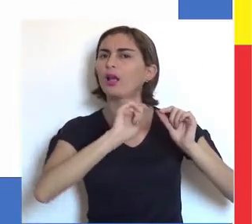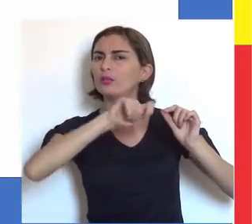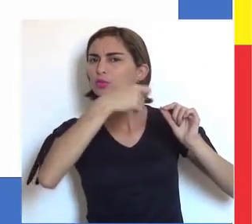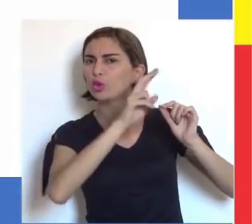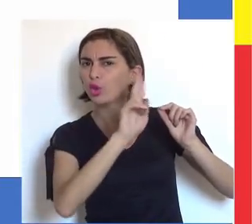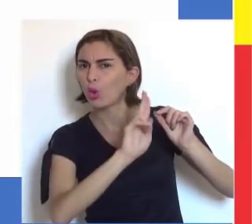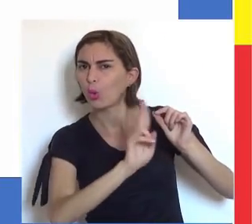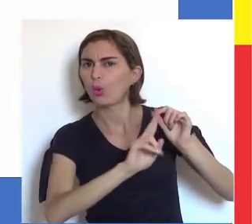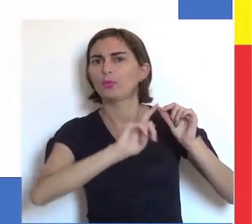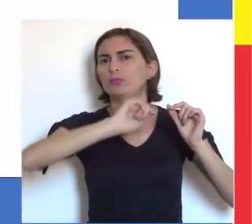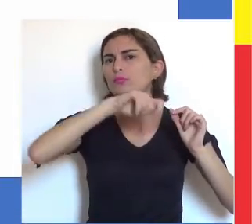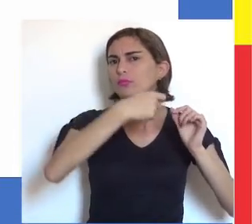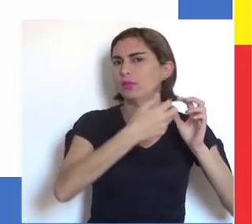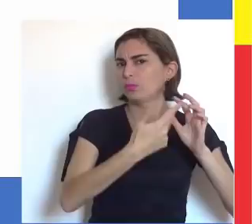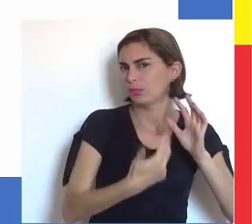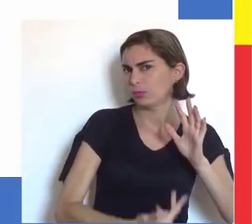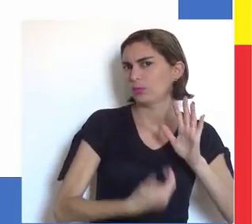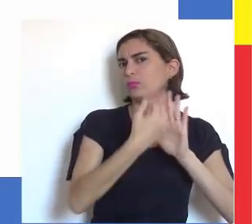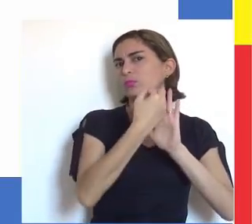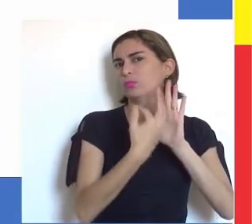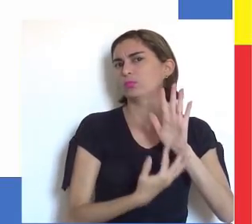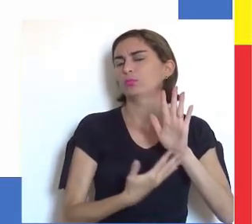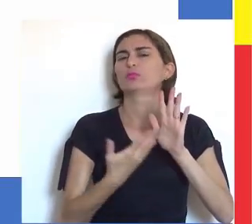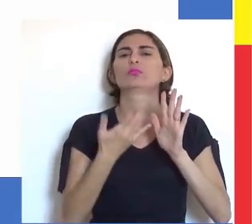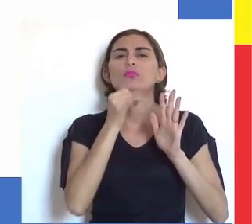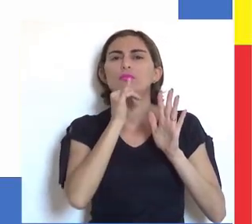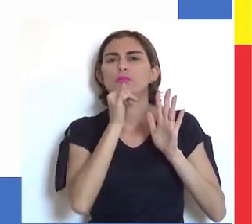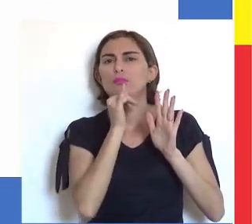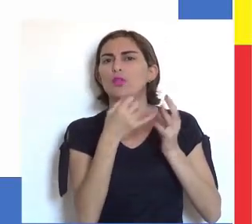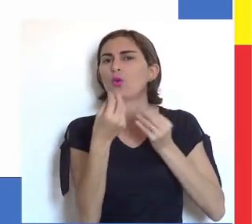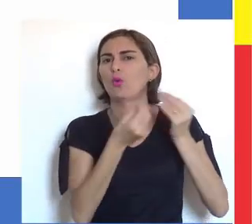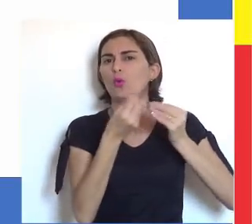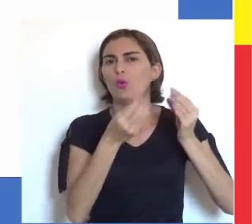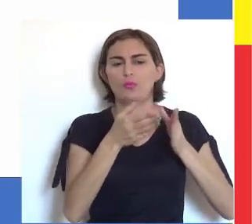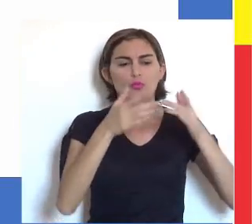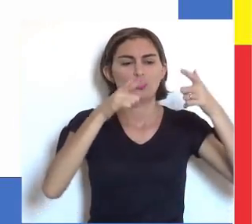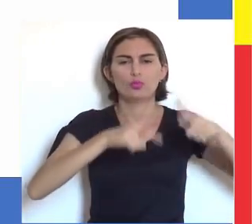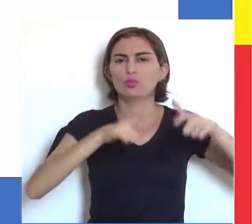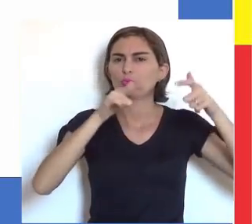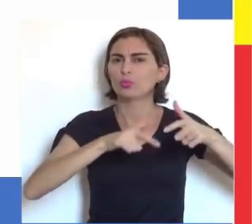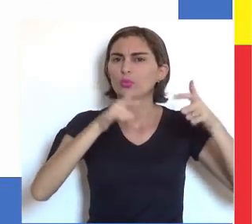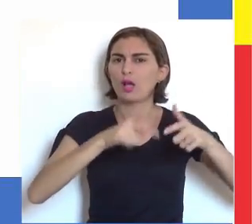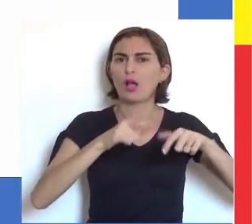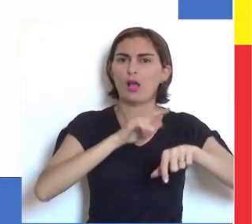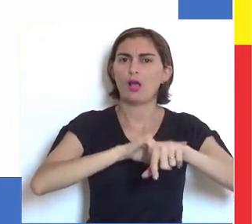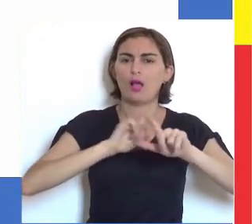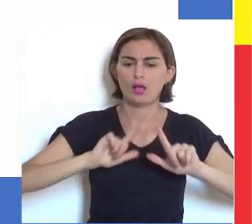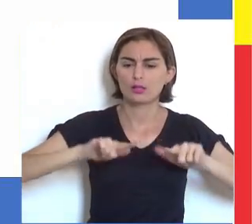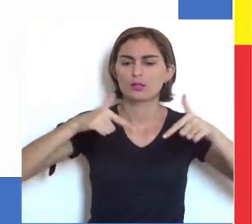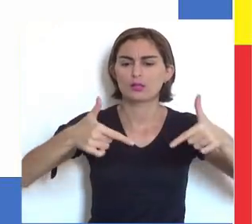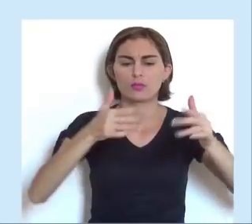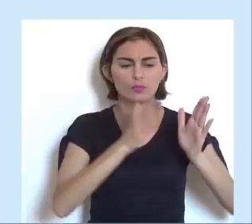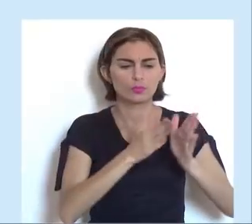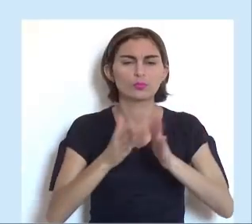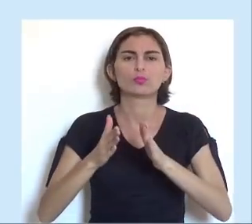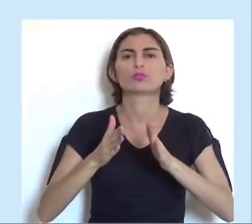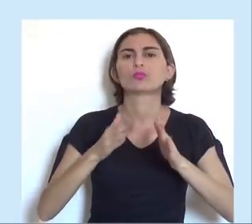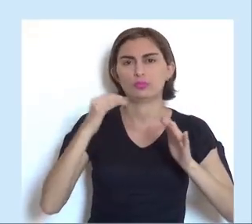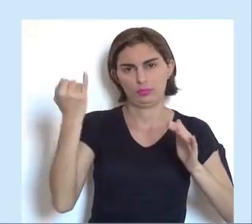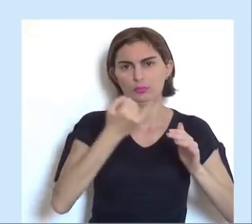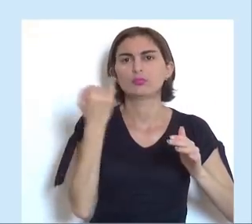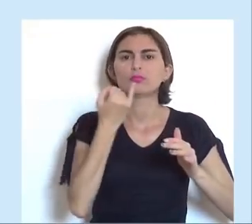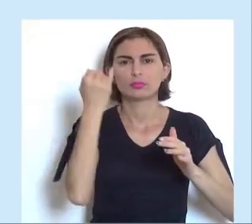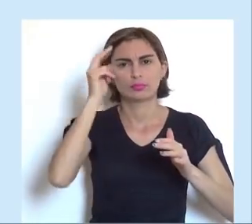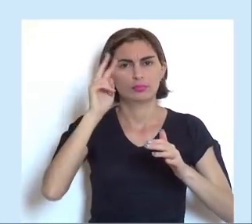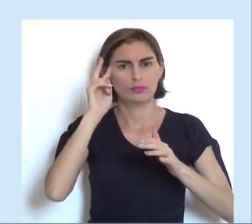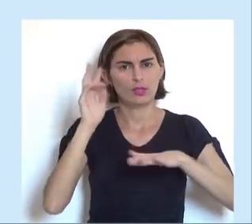algumas circunstâncias da história são expostas. Por exemplo, o momento e o lugar da ação. Claro que é